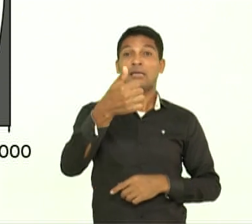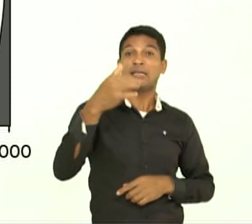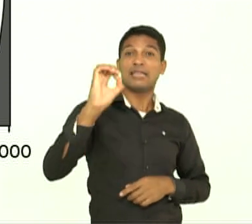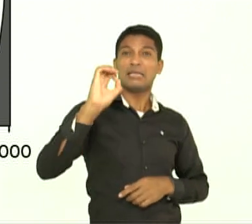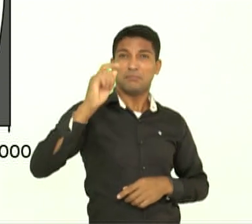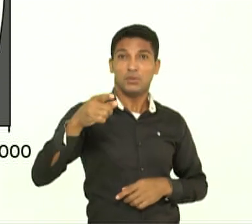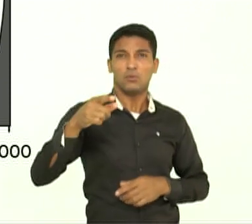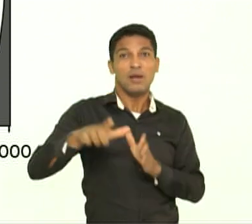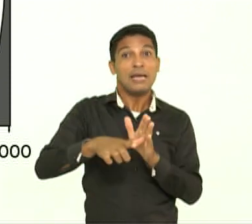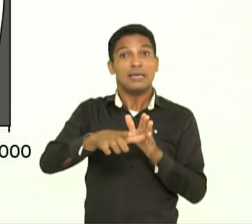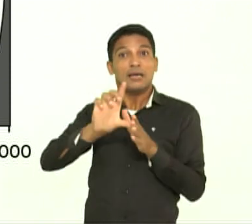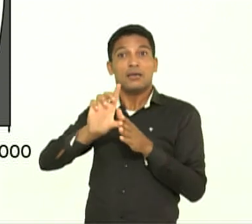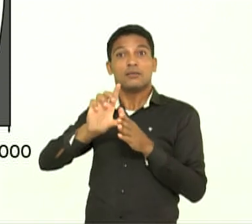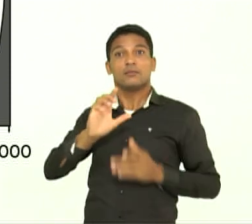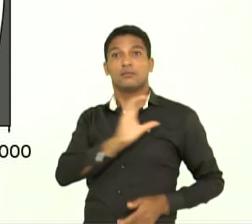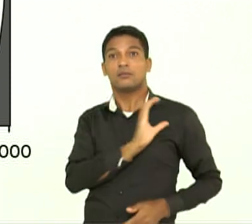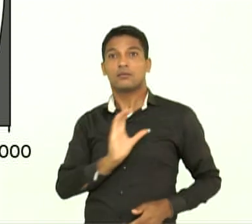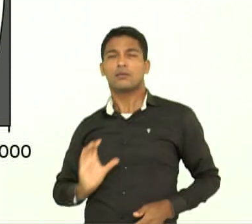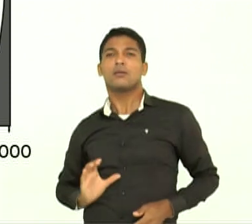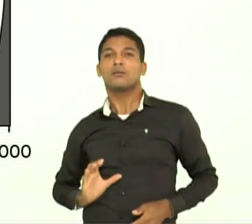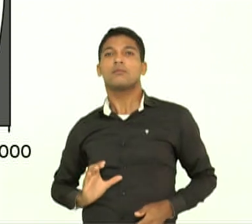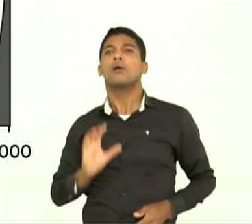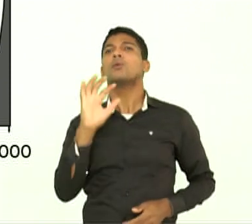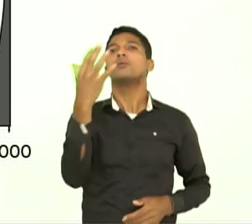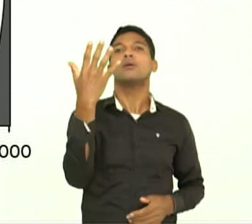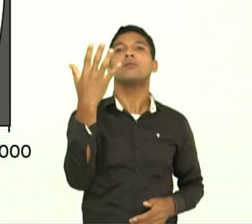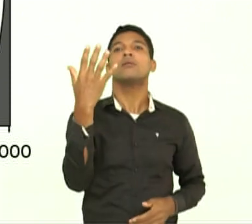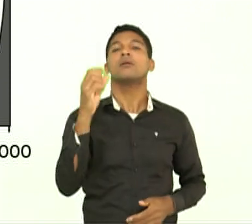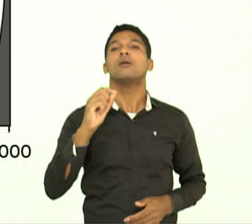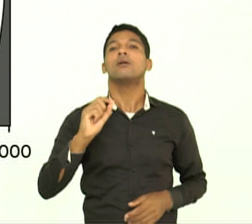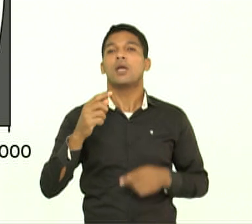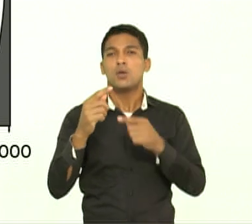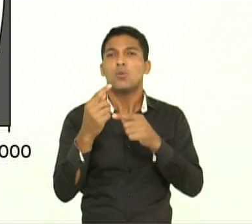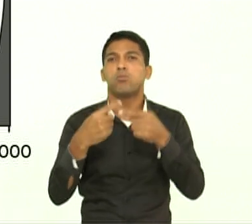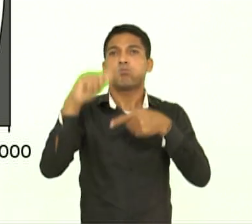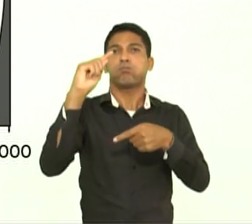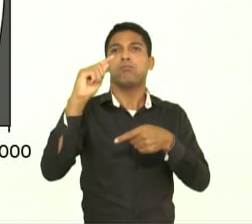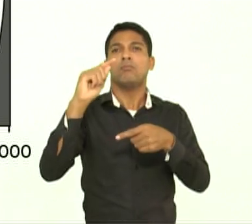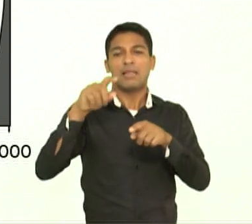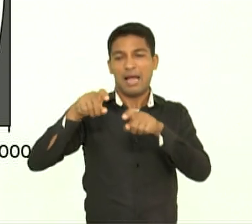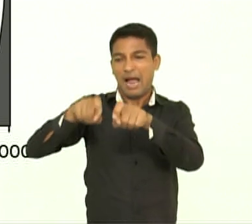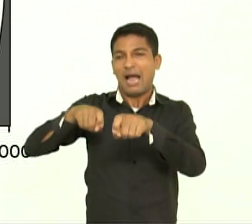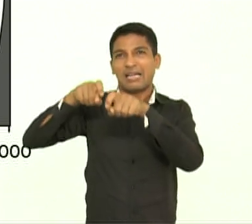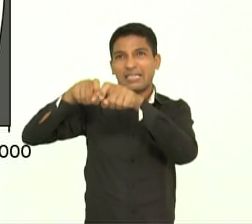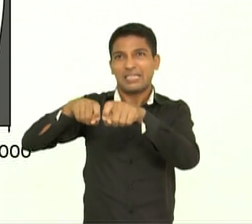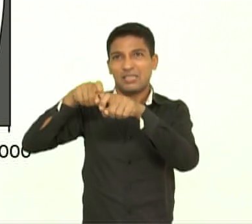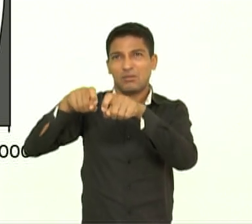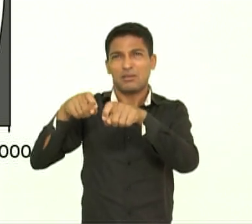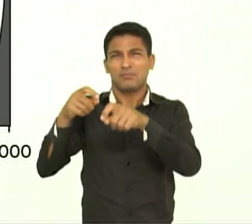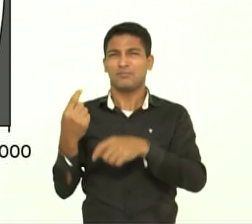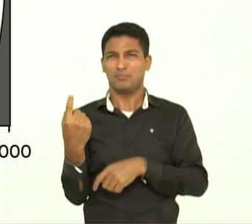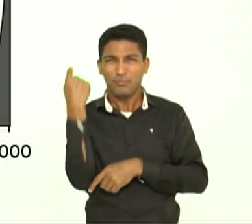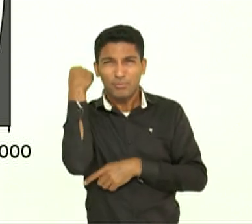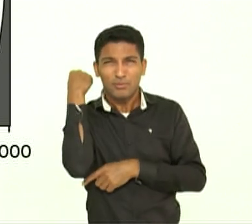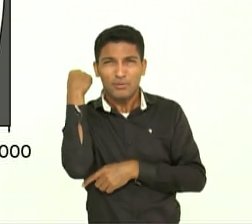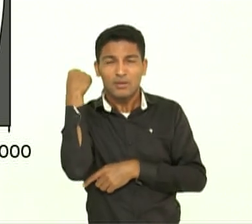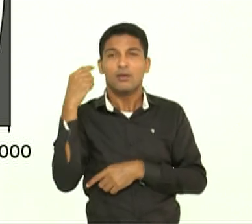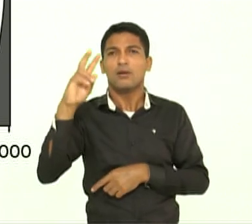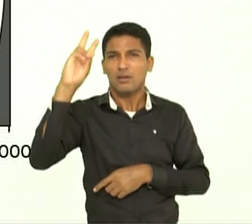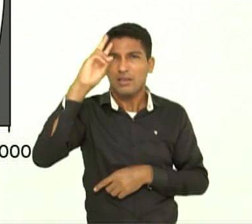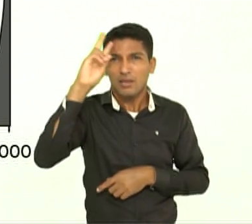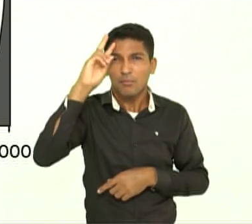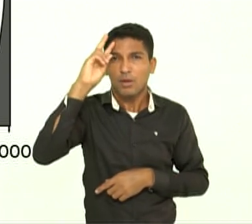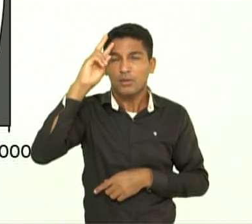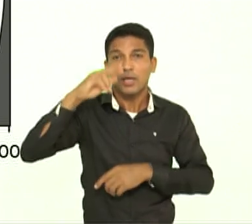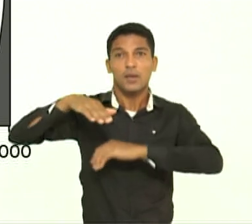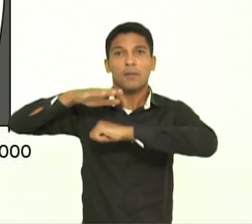chamada Revolução Agrícola. Lembra lá do período Neolítico? Isso, você aprendeu lá no 6º ano, quando o ser